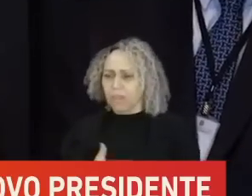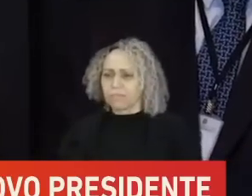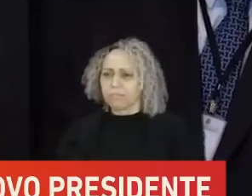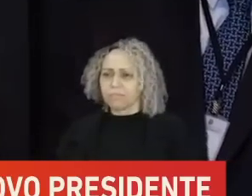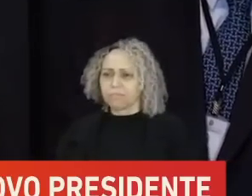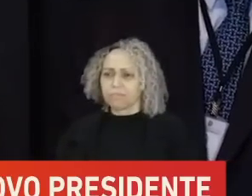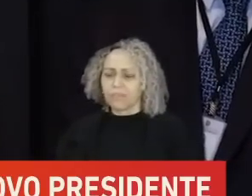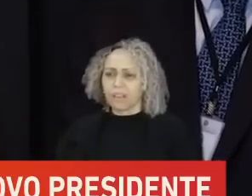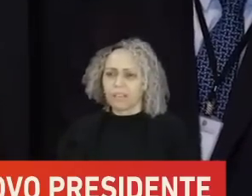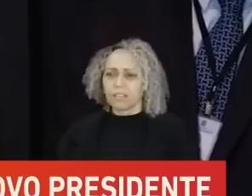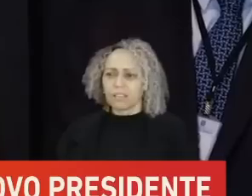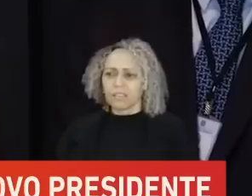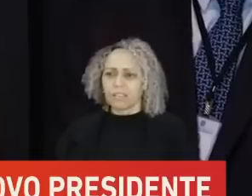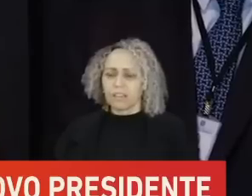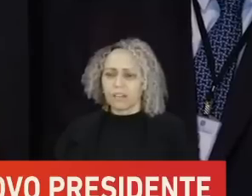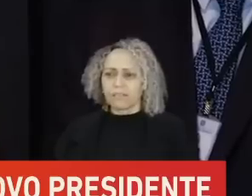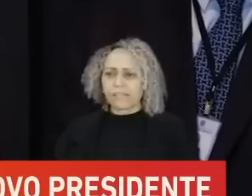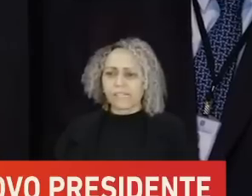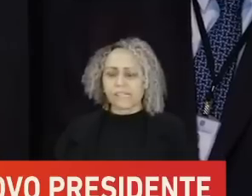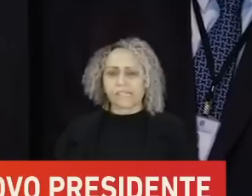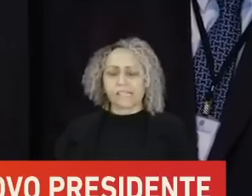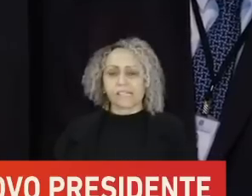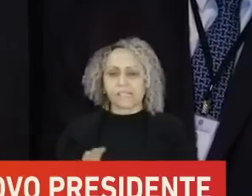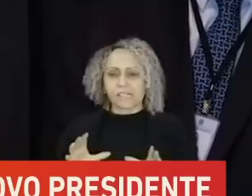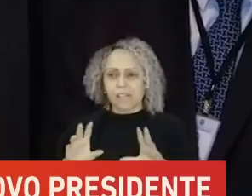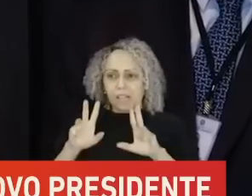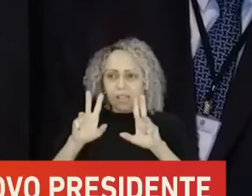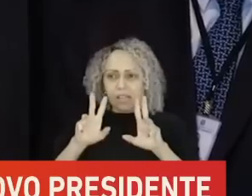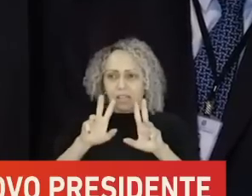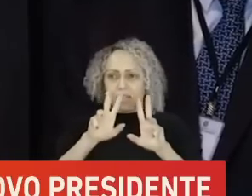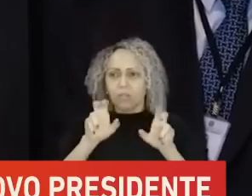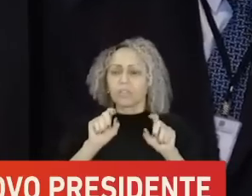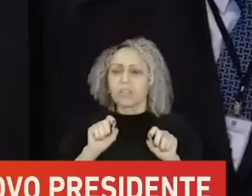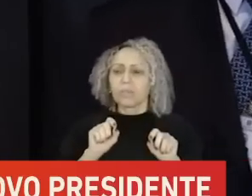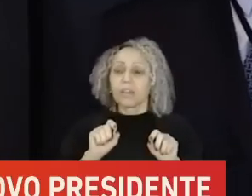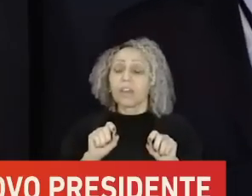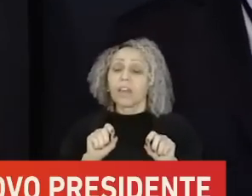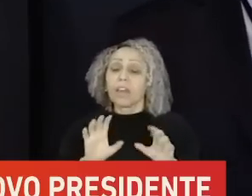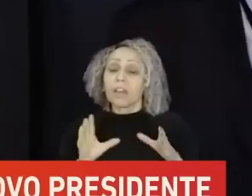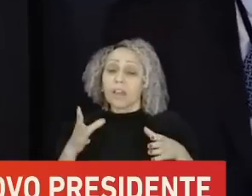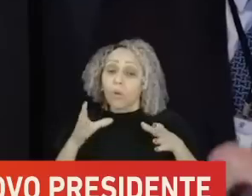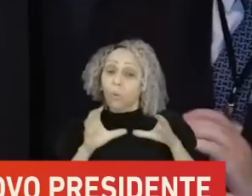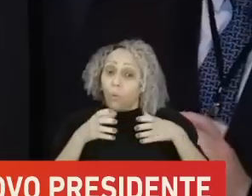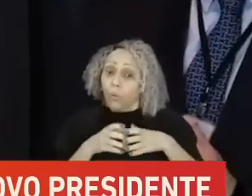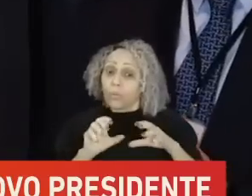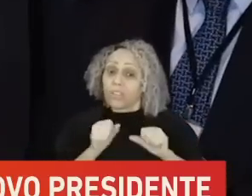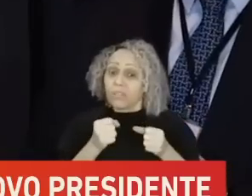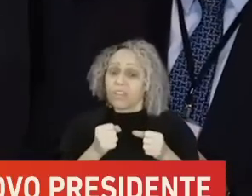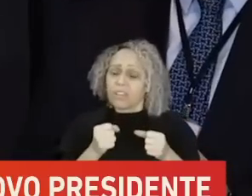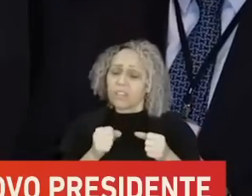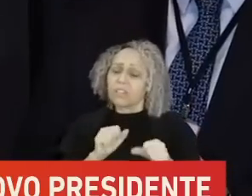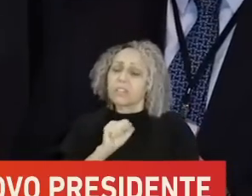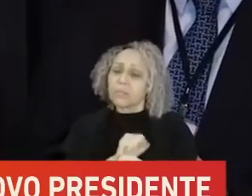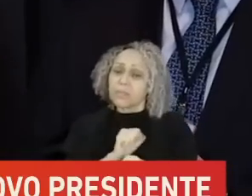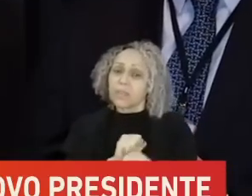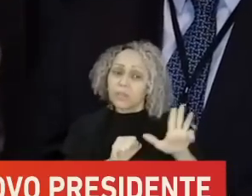o Mercadante, pelo menos ao meu ver, me corrija se eu estiver errado, ele tem aquela visão bem desenvolvimentista, né? O que, que é